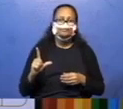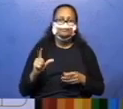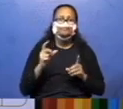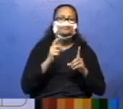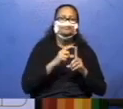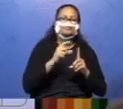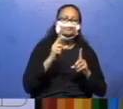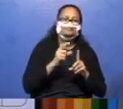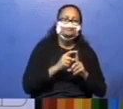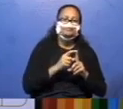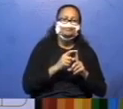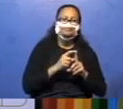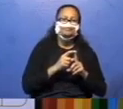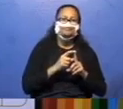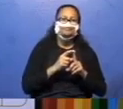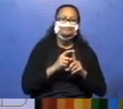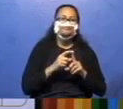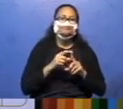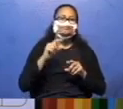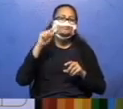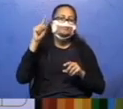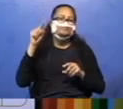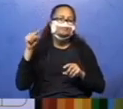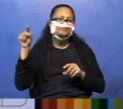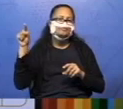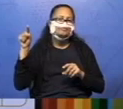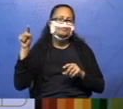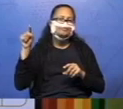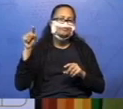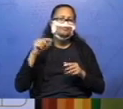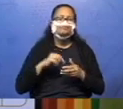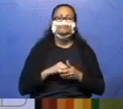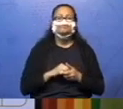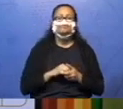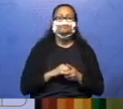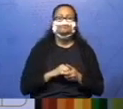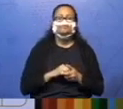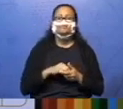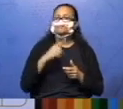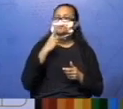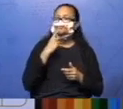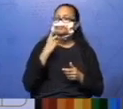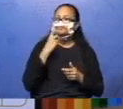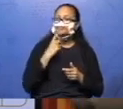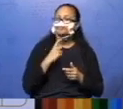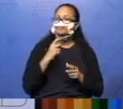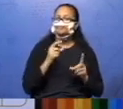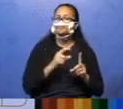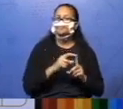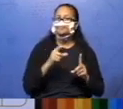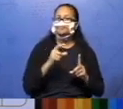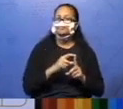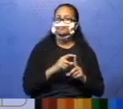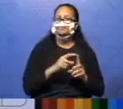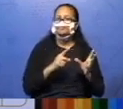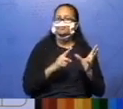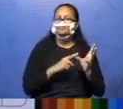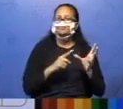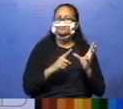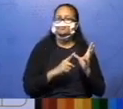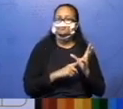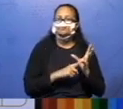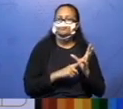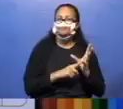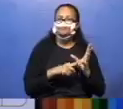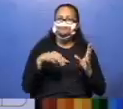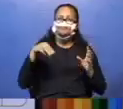vai pintar de azul as palavras que têm tio. De vermelho, as palavras que têm vogal